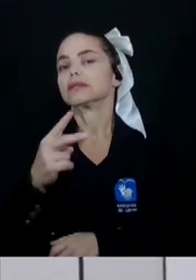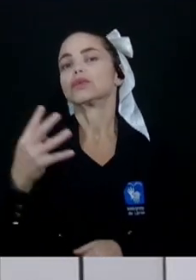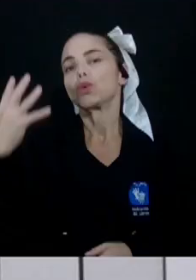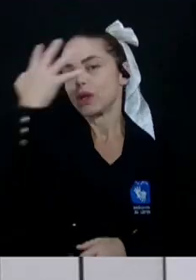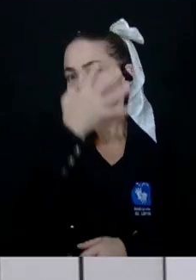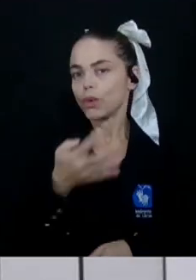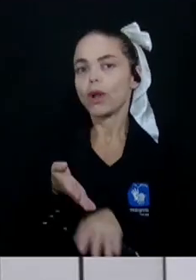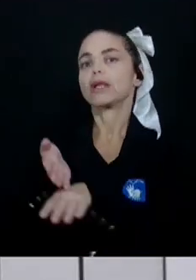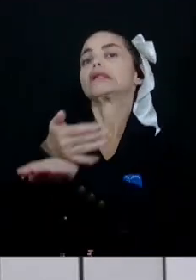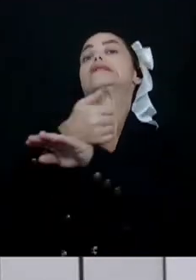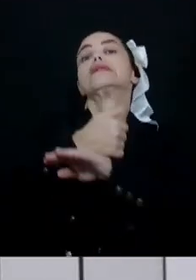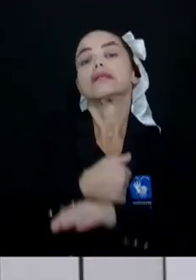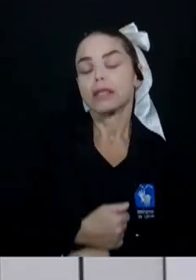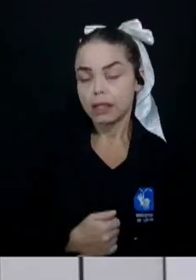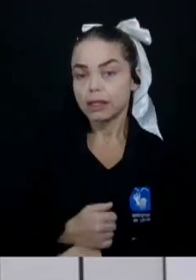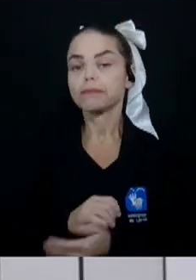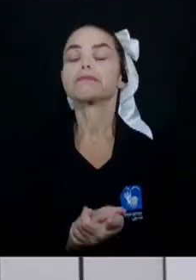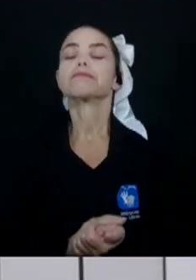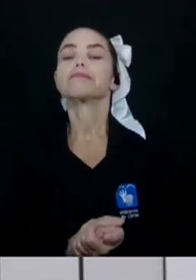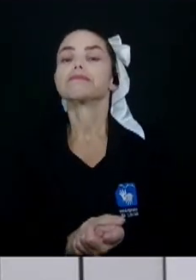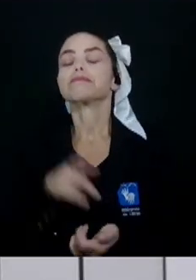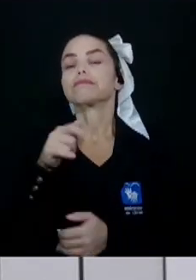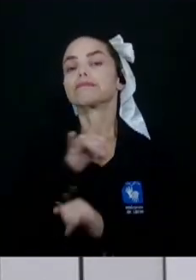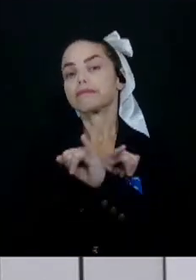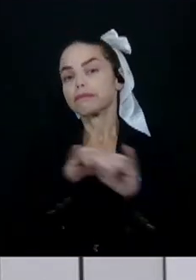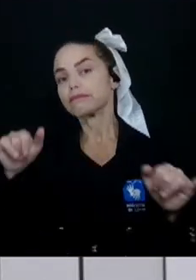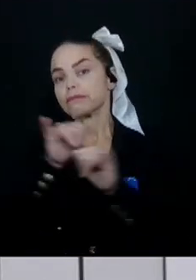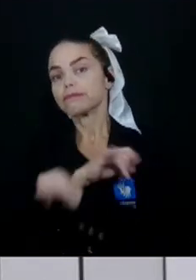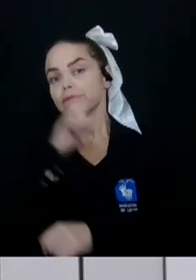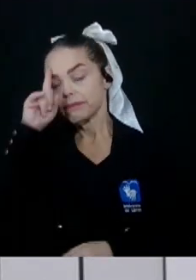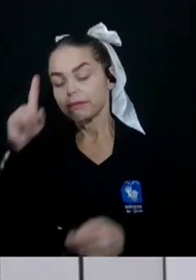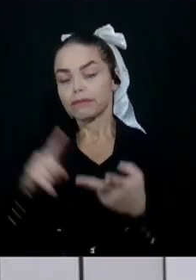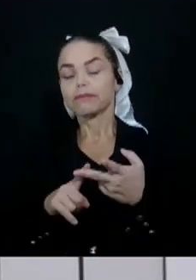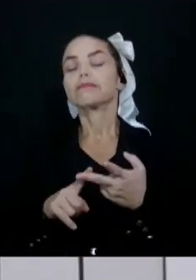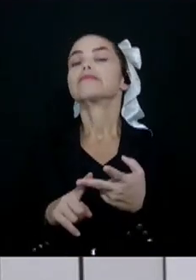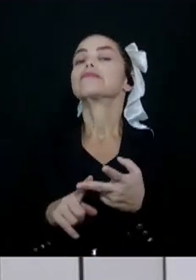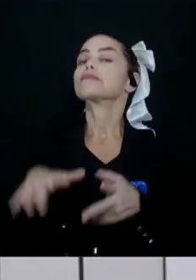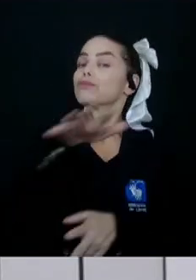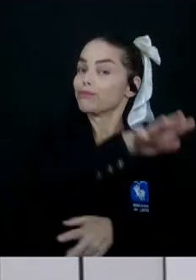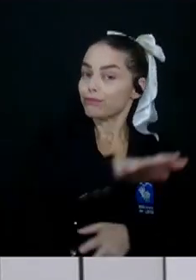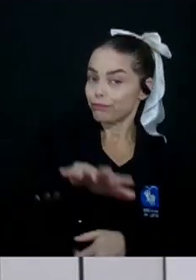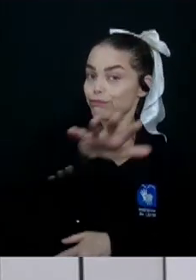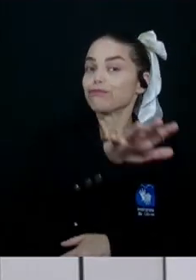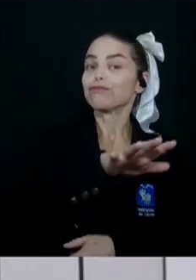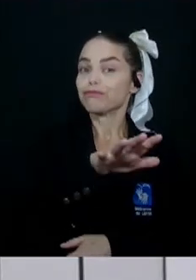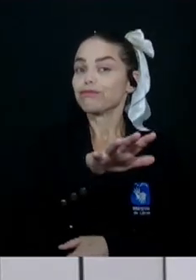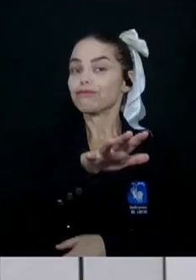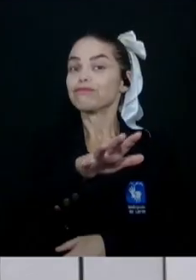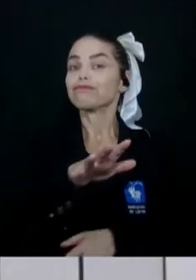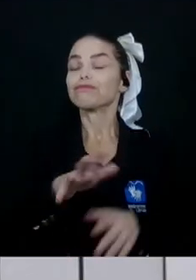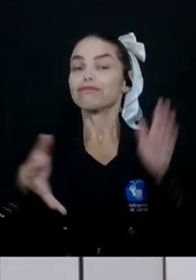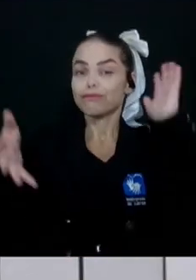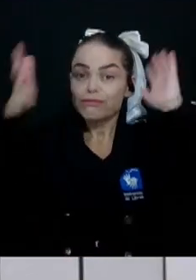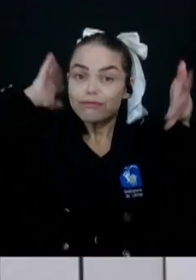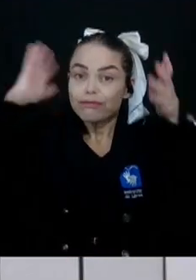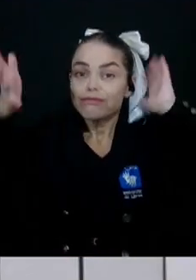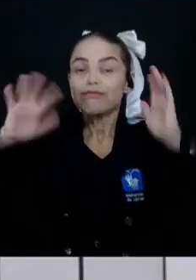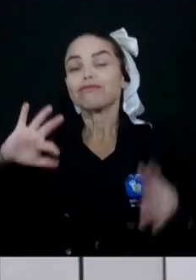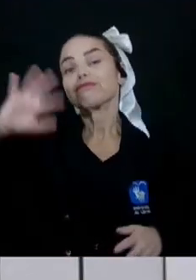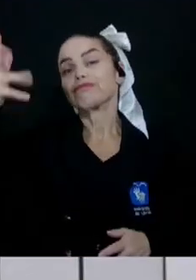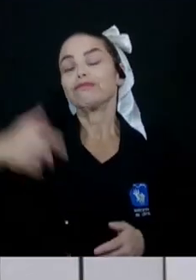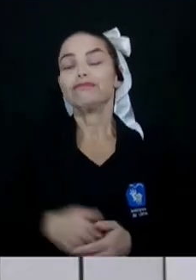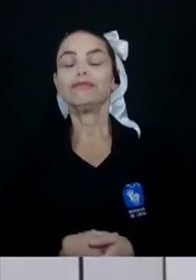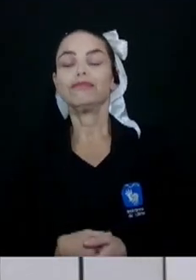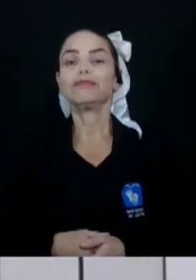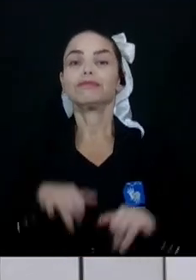de antecedência, informando data e a região onde o serviço será realizado. As notificações poderão ser feitas